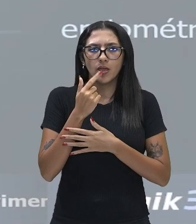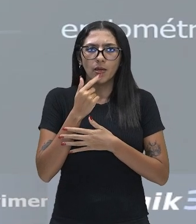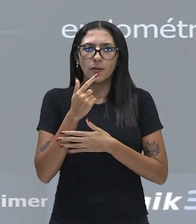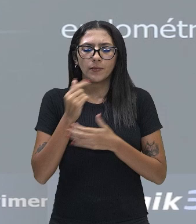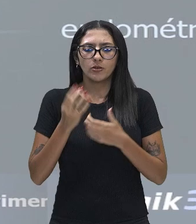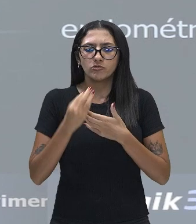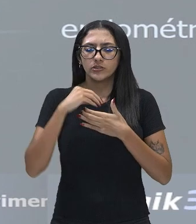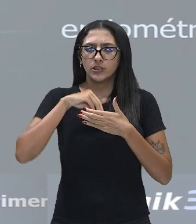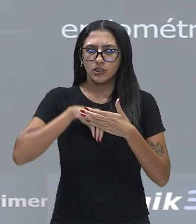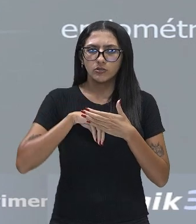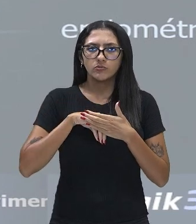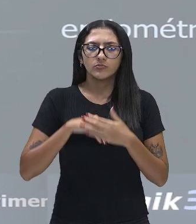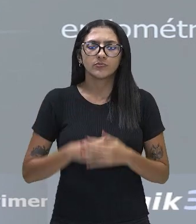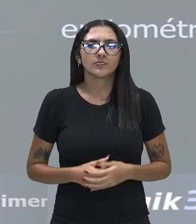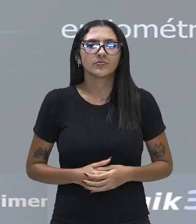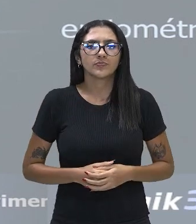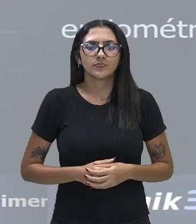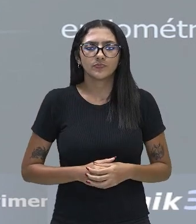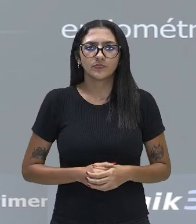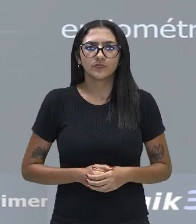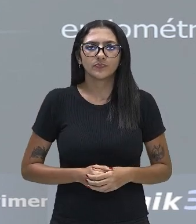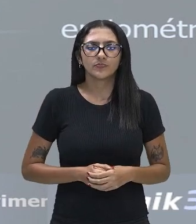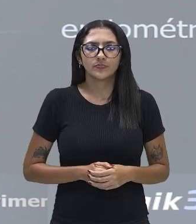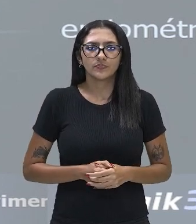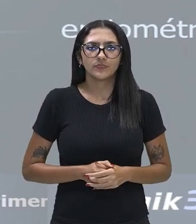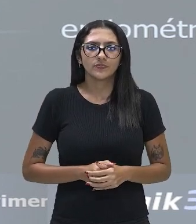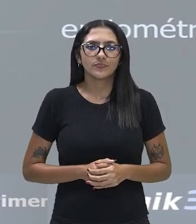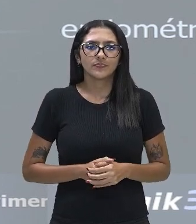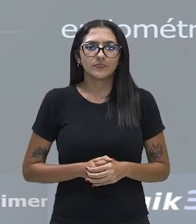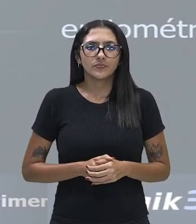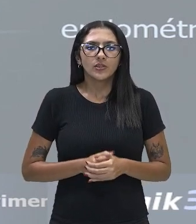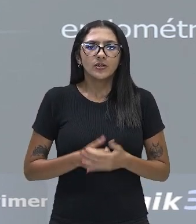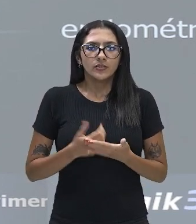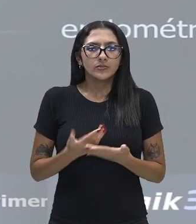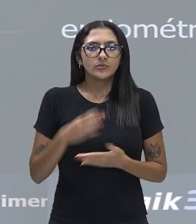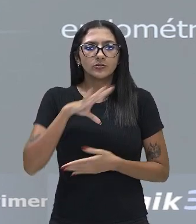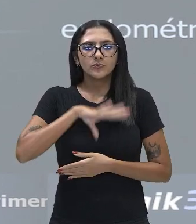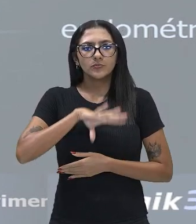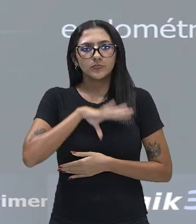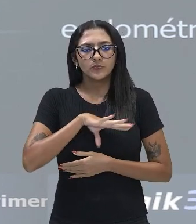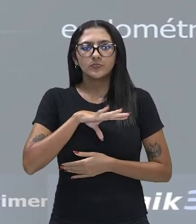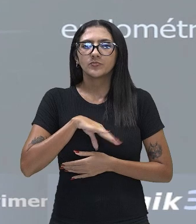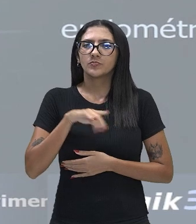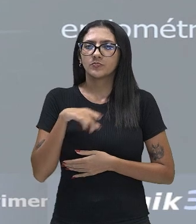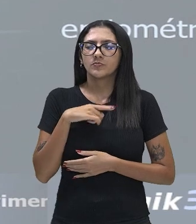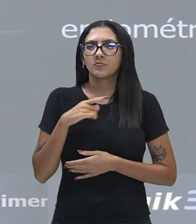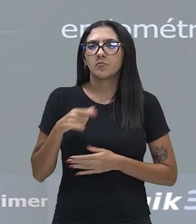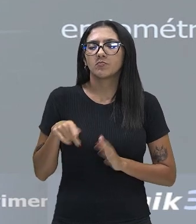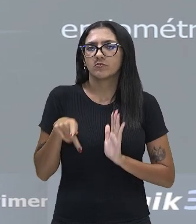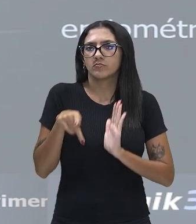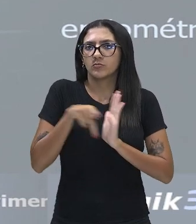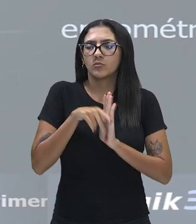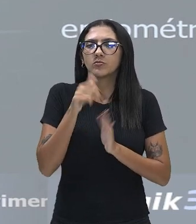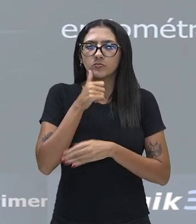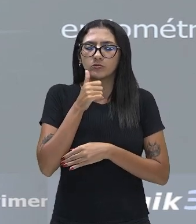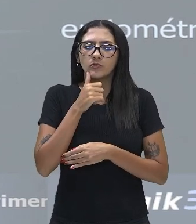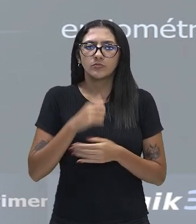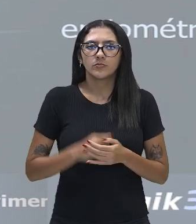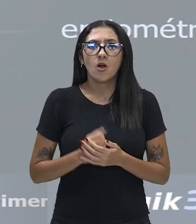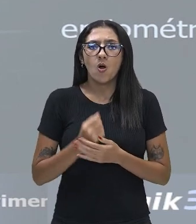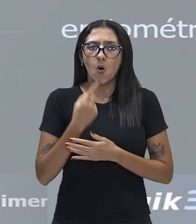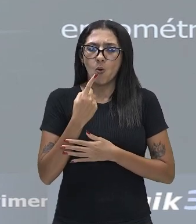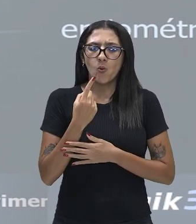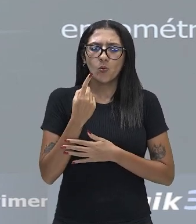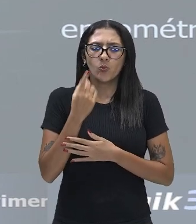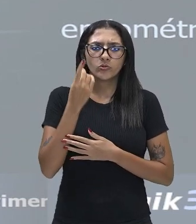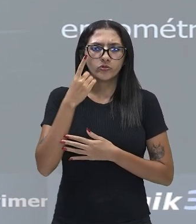seu útero, certo? Então, a menstruação é um fenômeno que ocorre uma vez no mês e